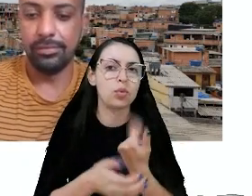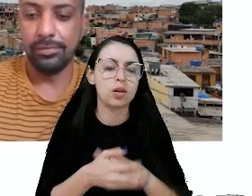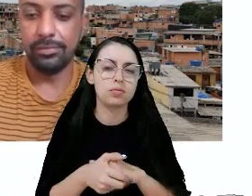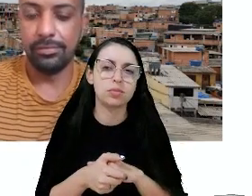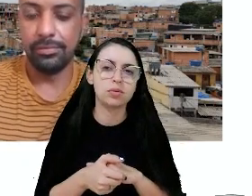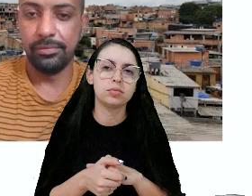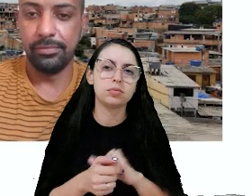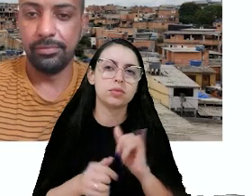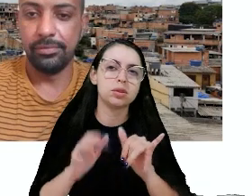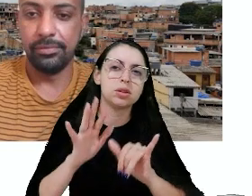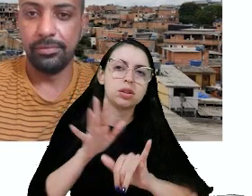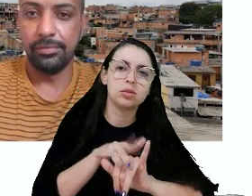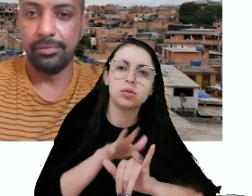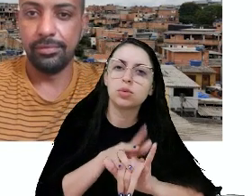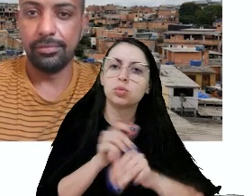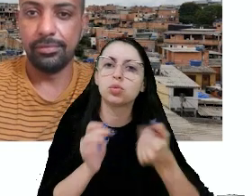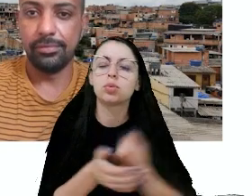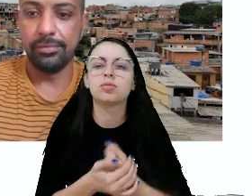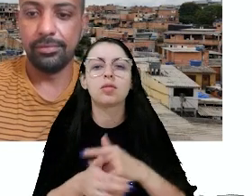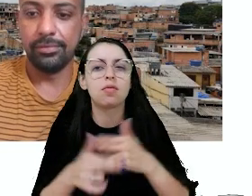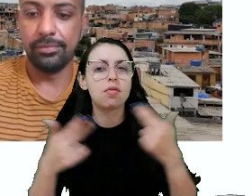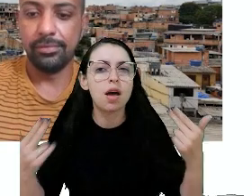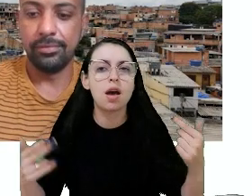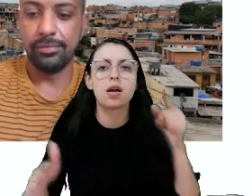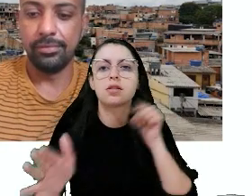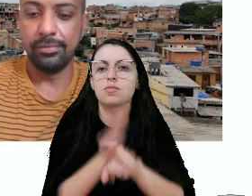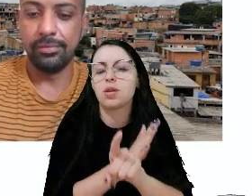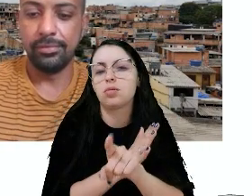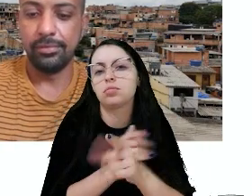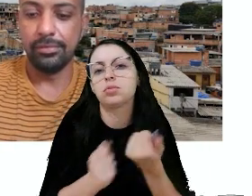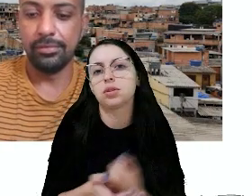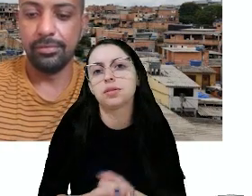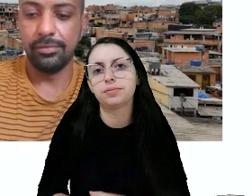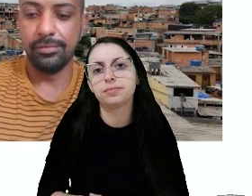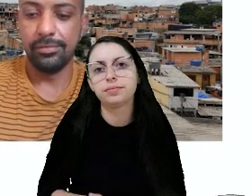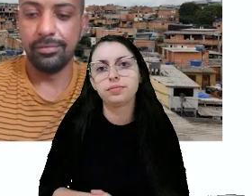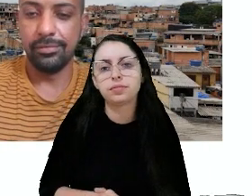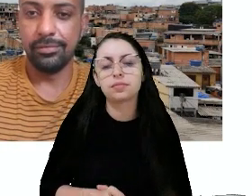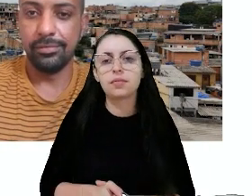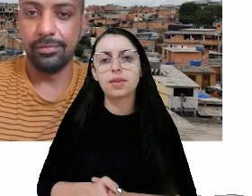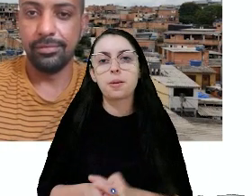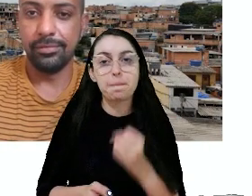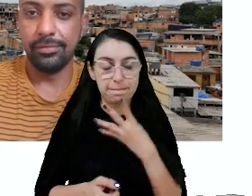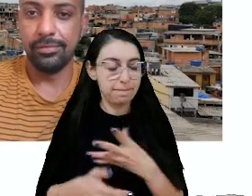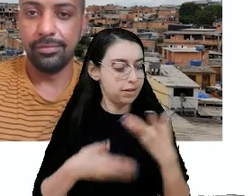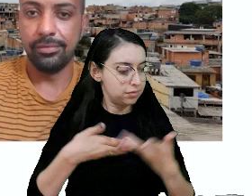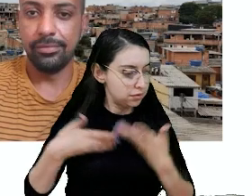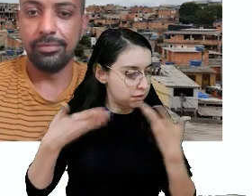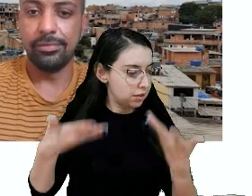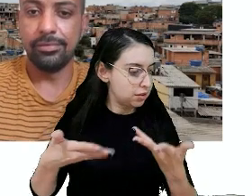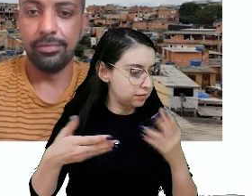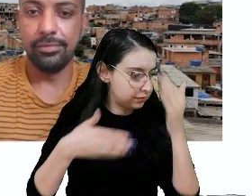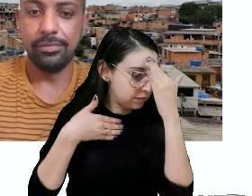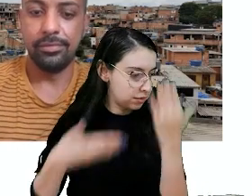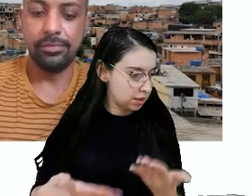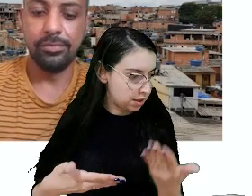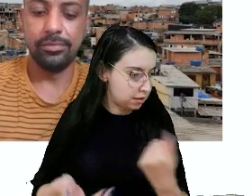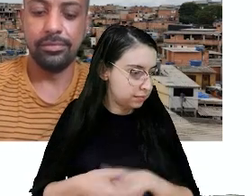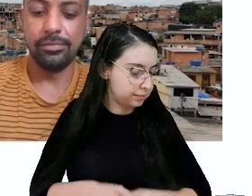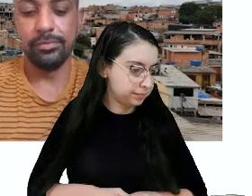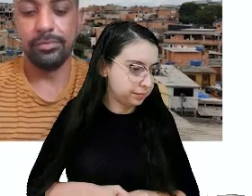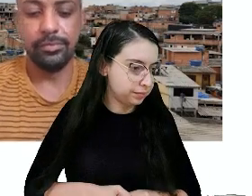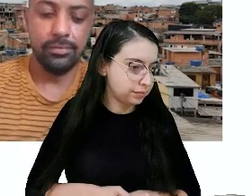WhatsApp, no YouTube tem várias perguntas, então, mas fique à vontade. Muito